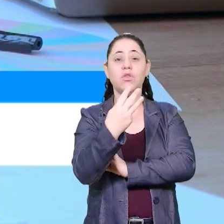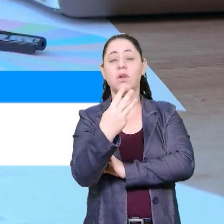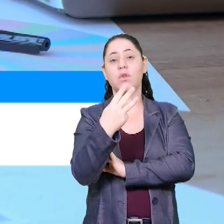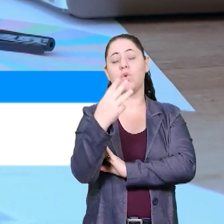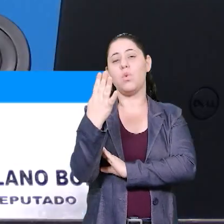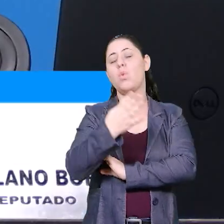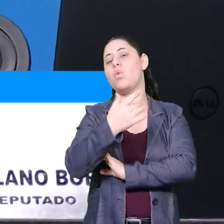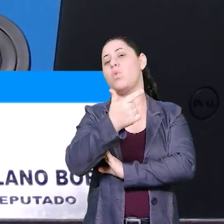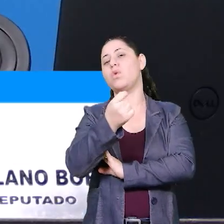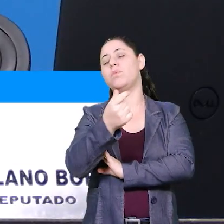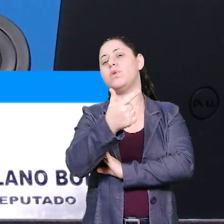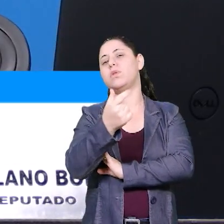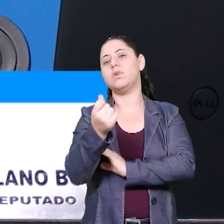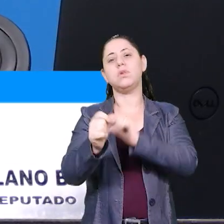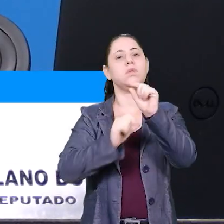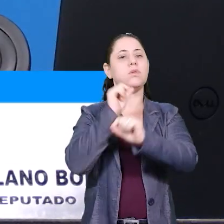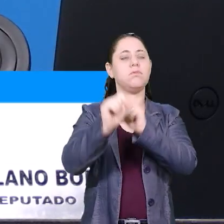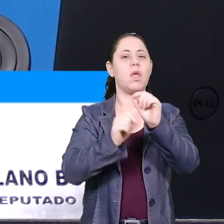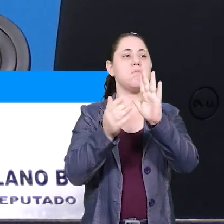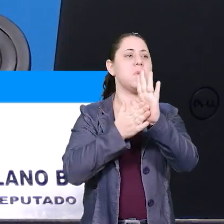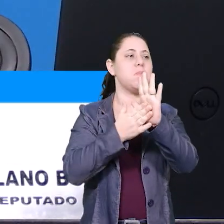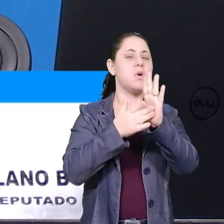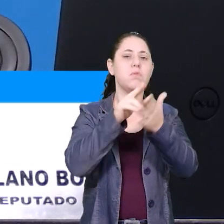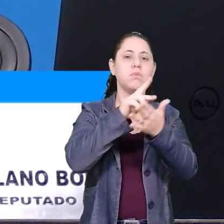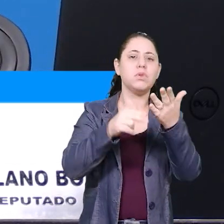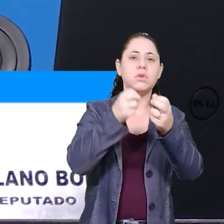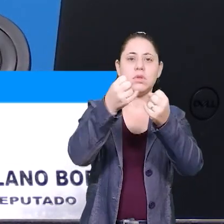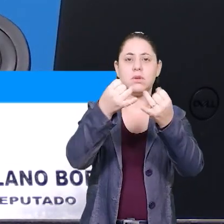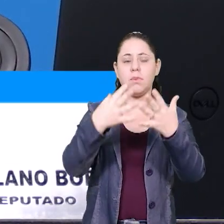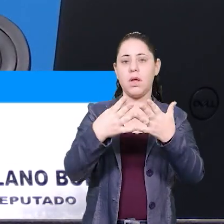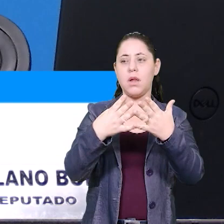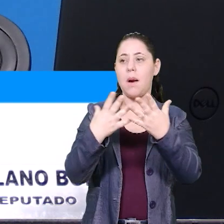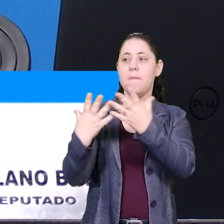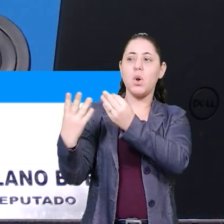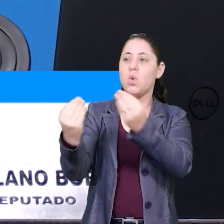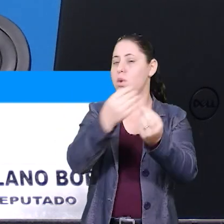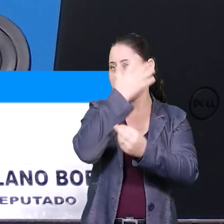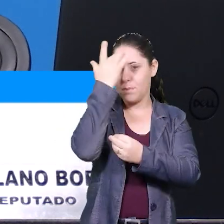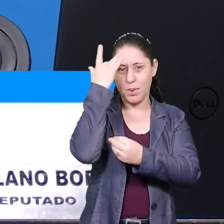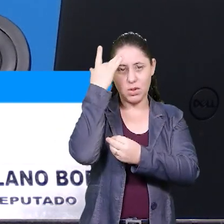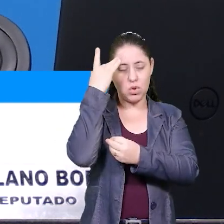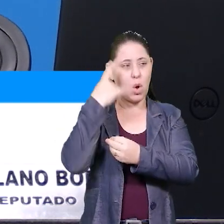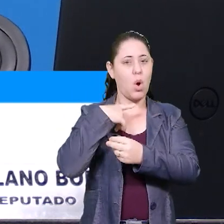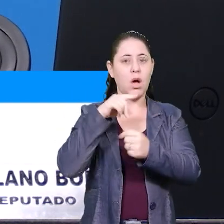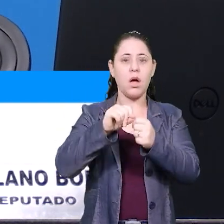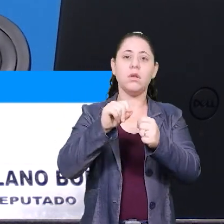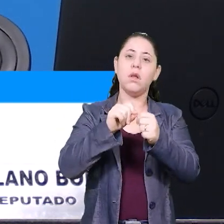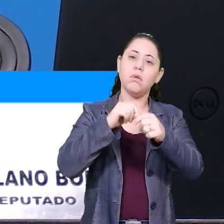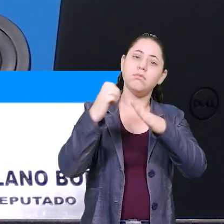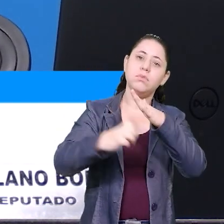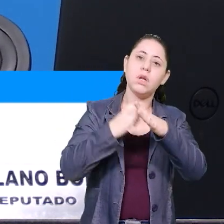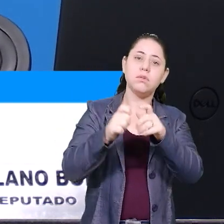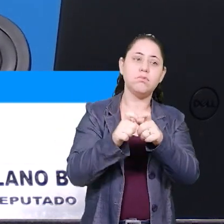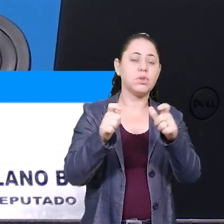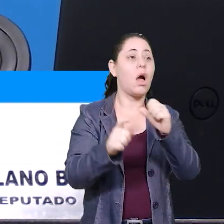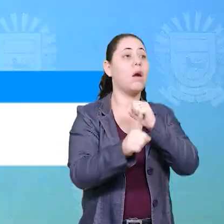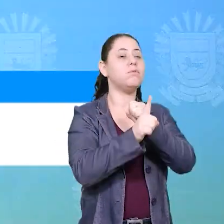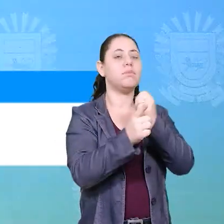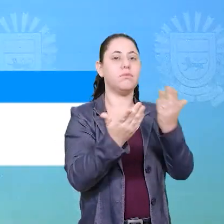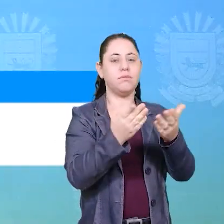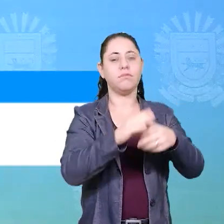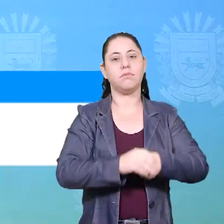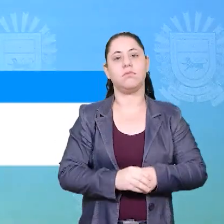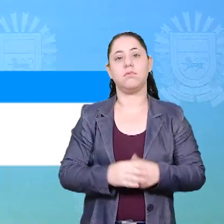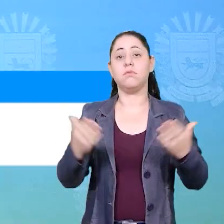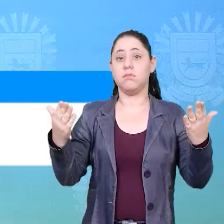de 2006. De acordo com o relator, a proposta deve tirar muitos microempreendedores da informalidade.